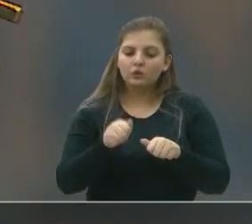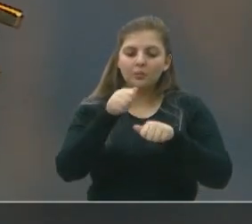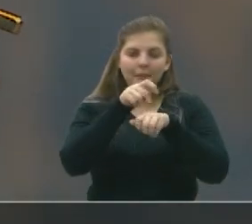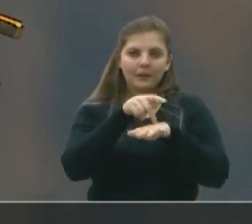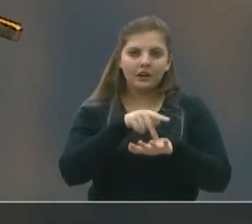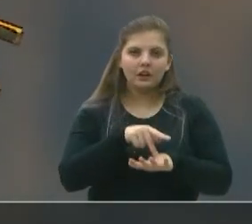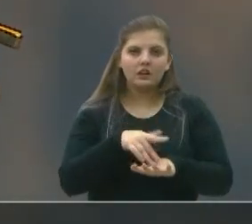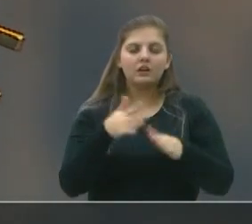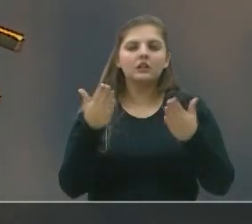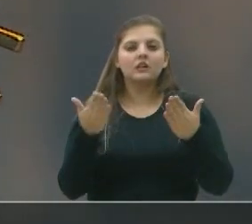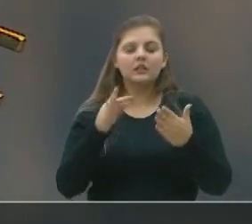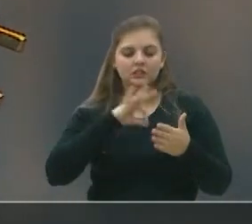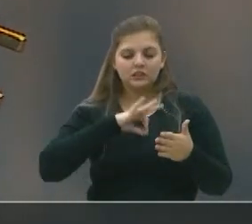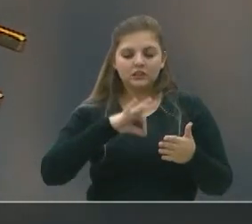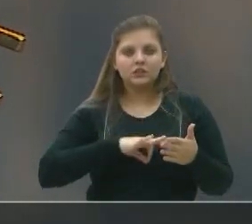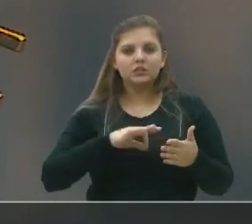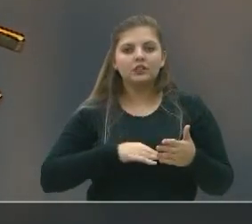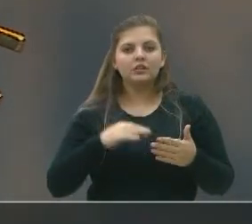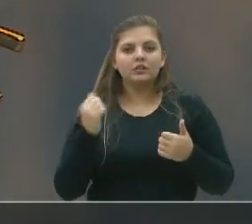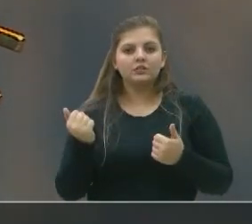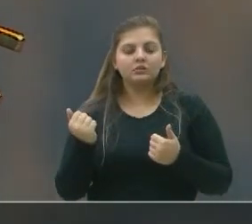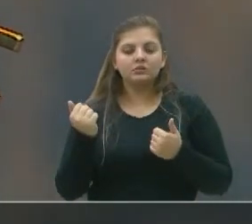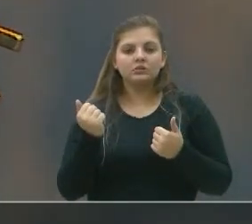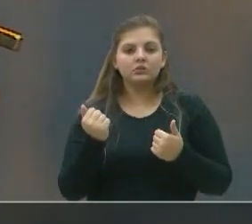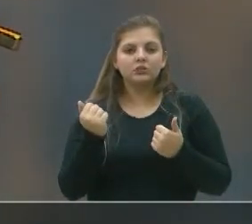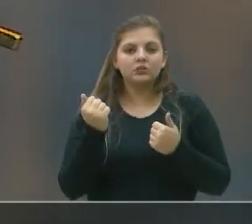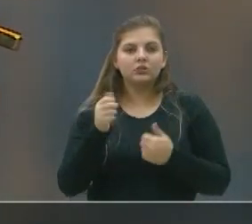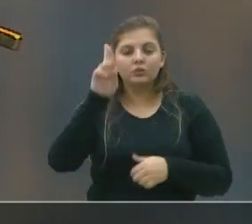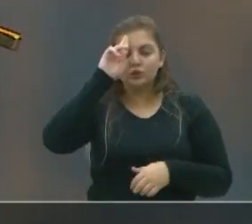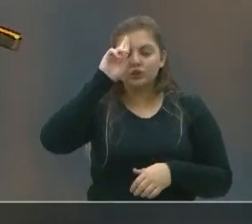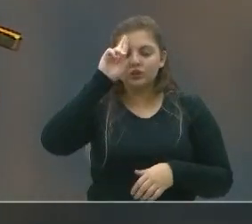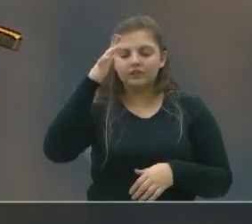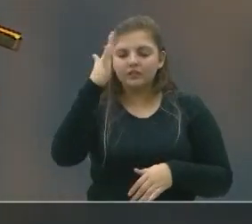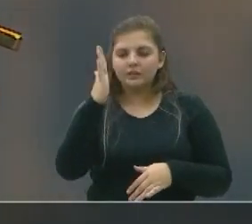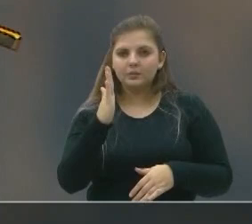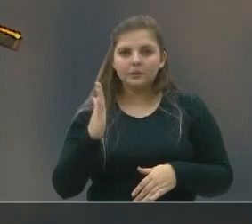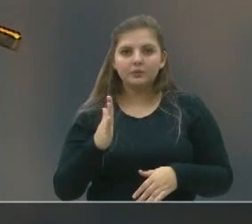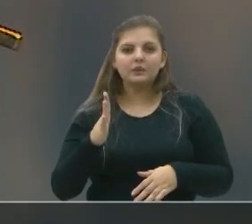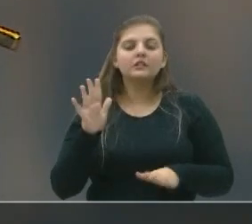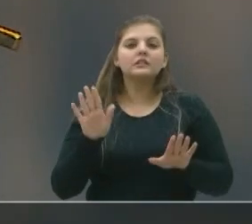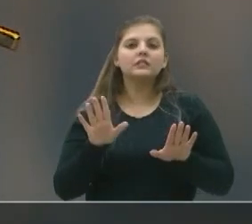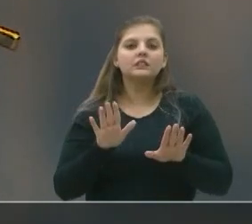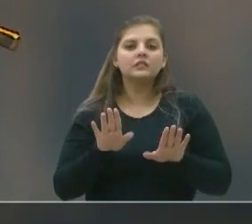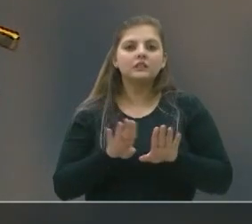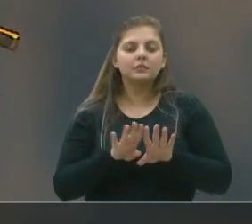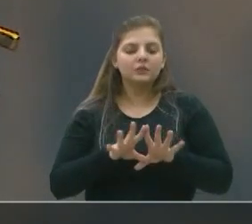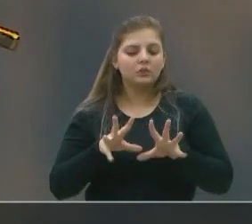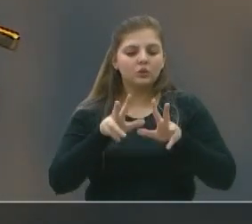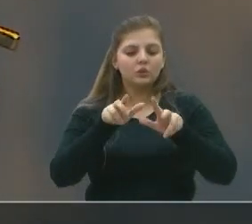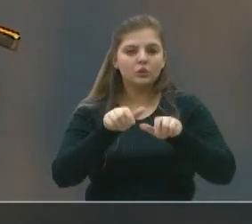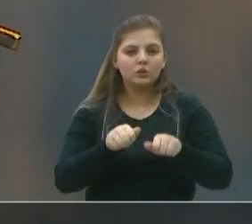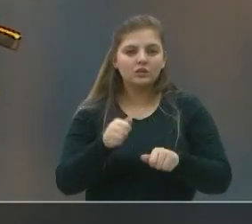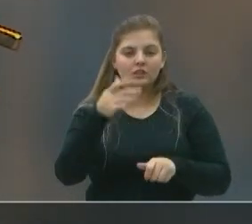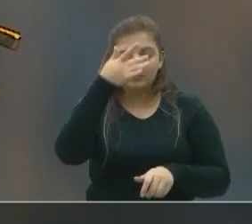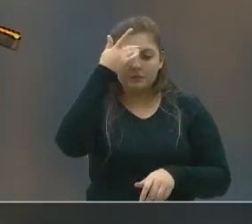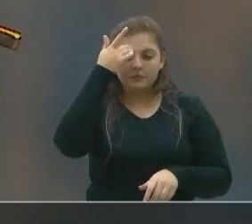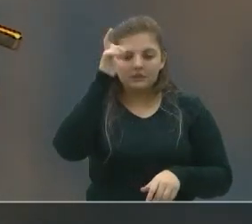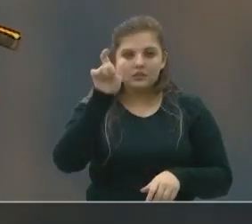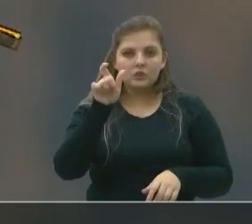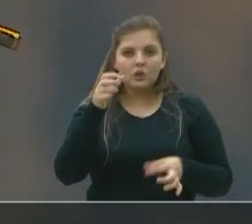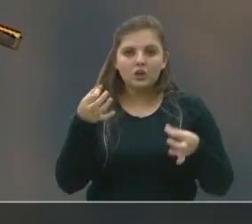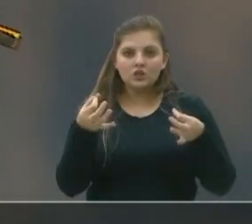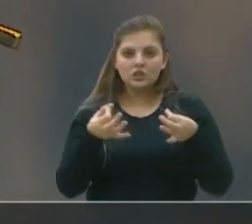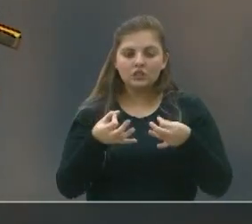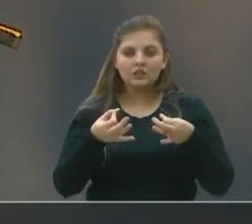todo o clero, sobre o chefe da nação e do Estado, e sobre todas as pessoas constituídas em